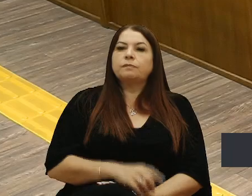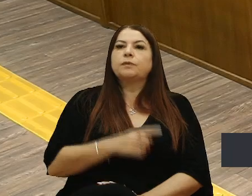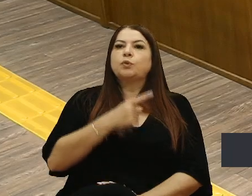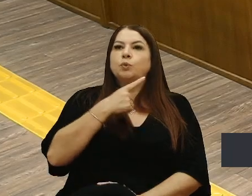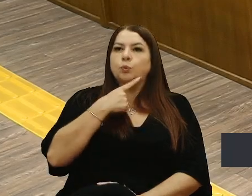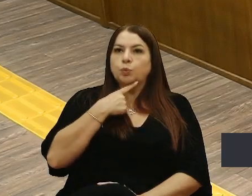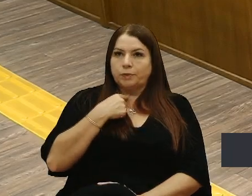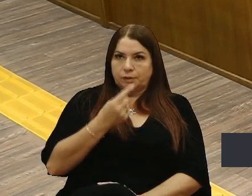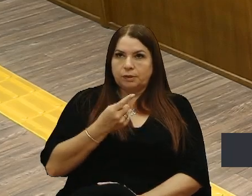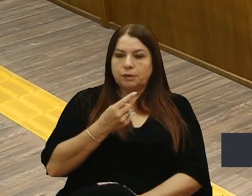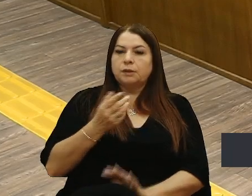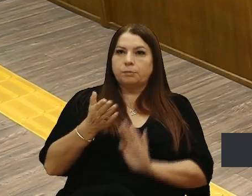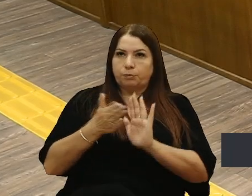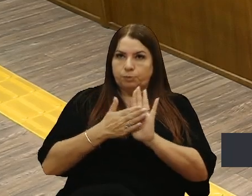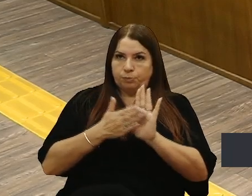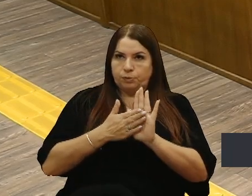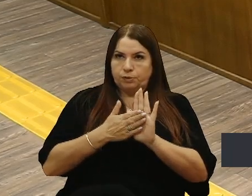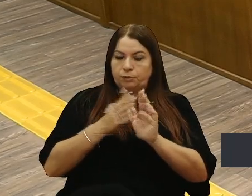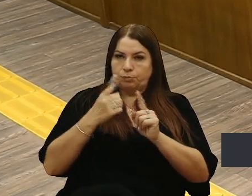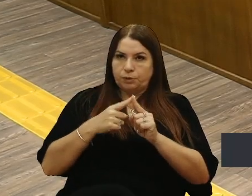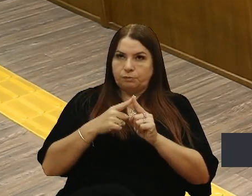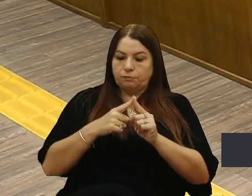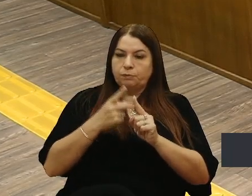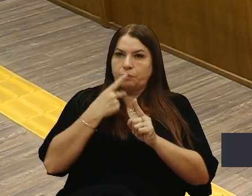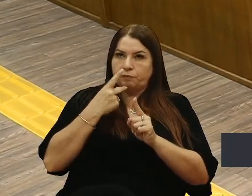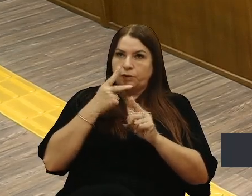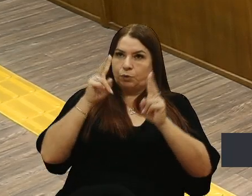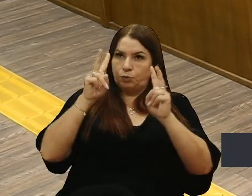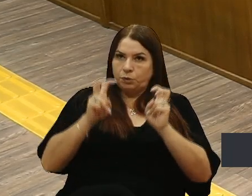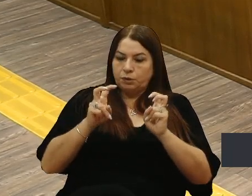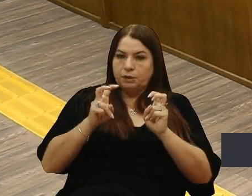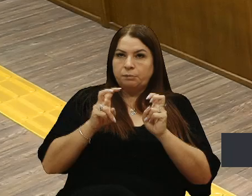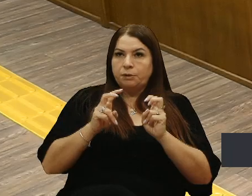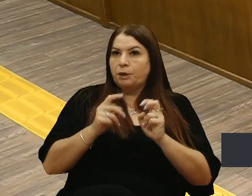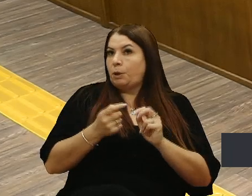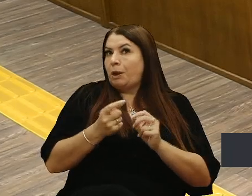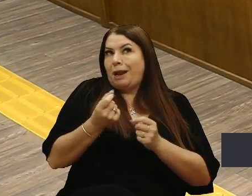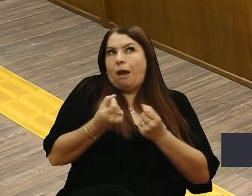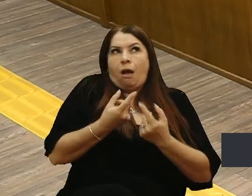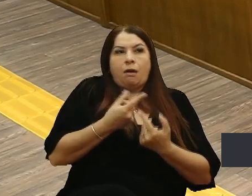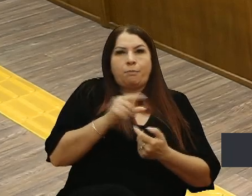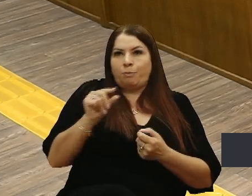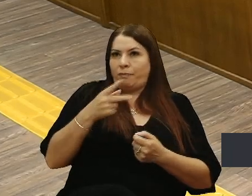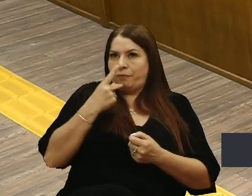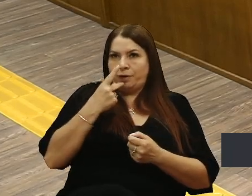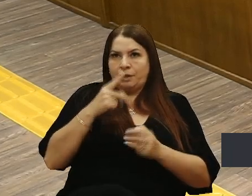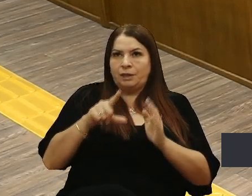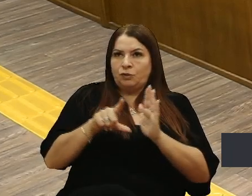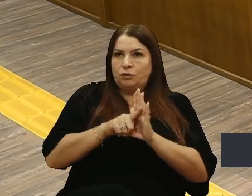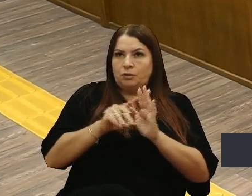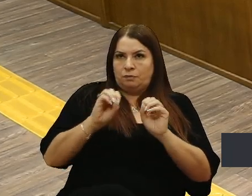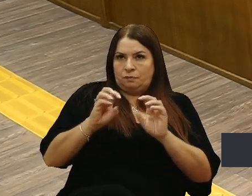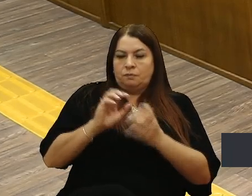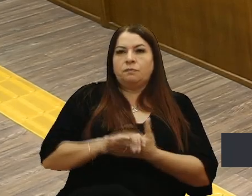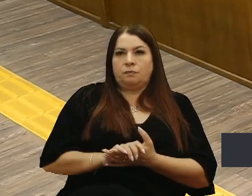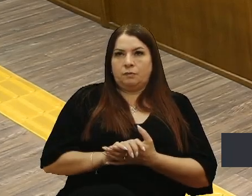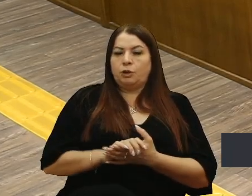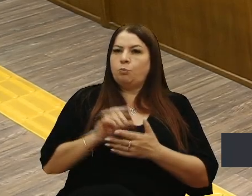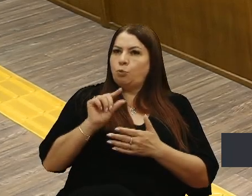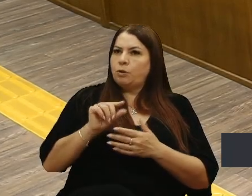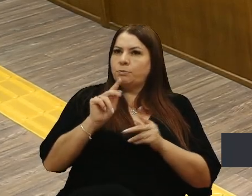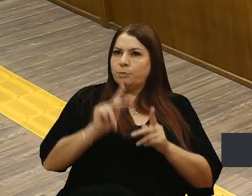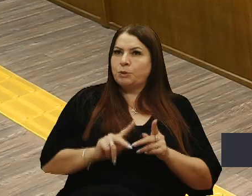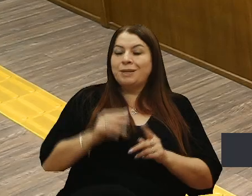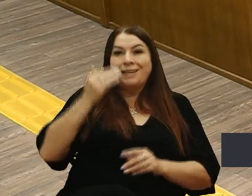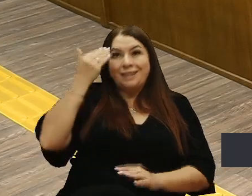gostei da propositura porque assim nós vamos tratar de um tema que raramente nós falamos aqui, que é legislação educacional. E pouquíssimas